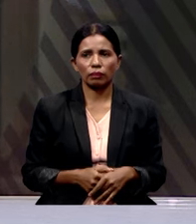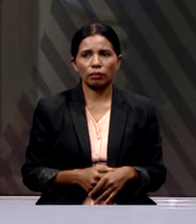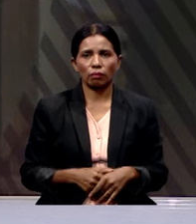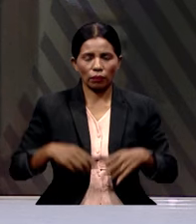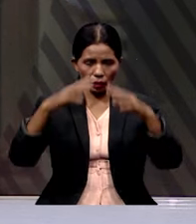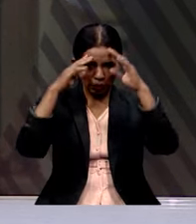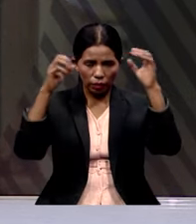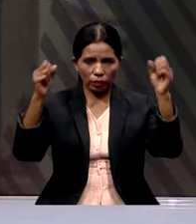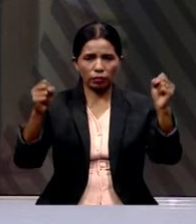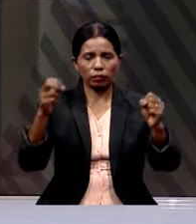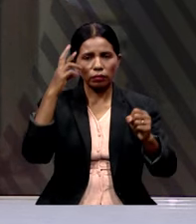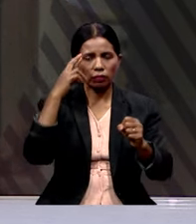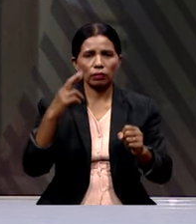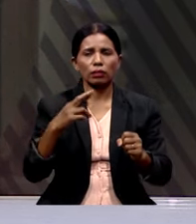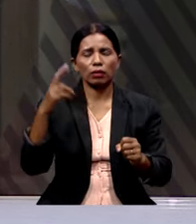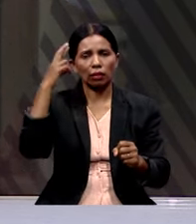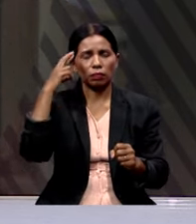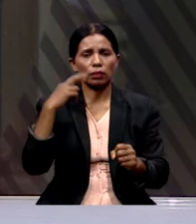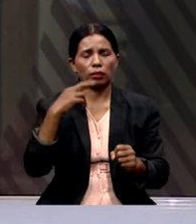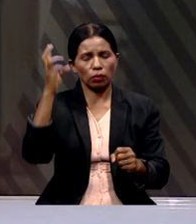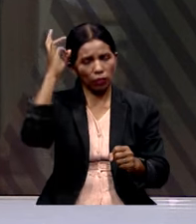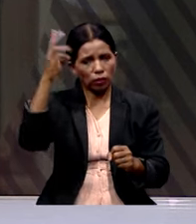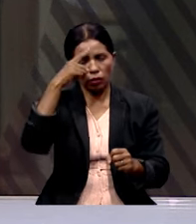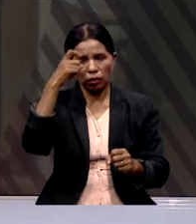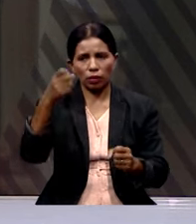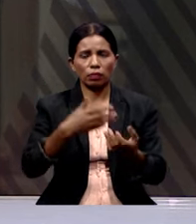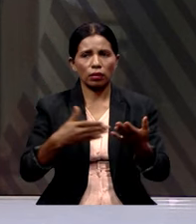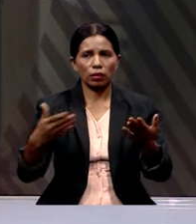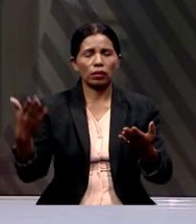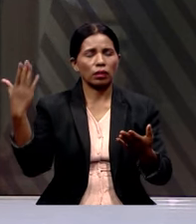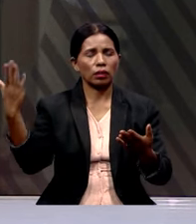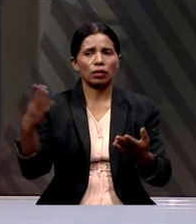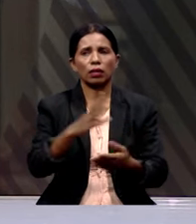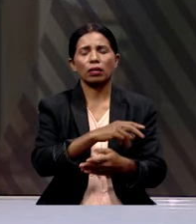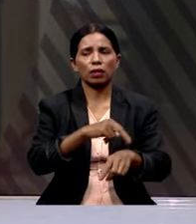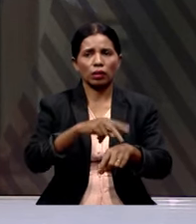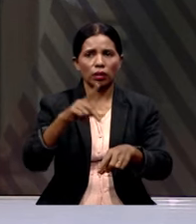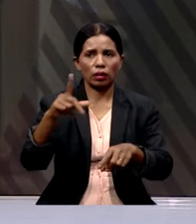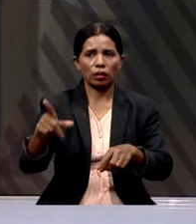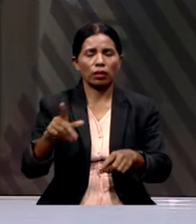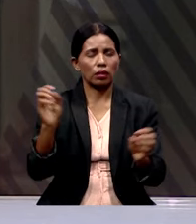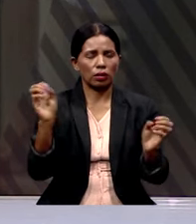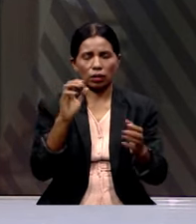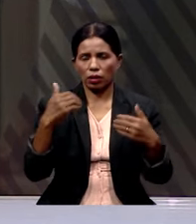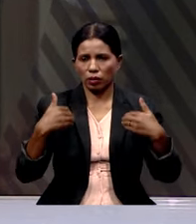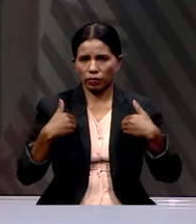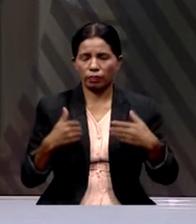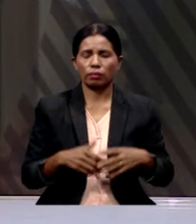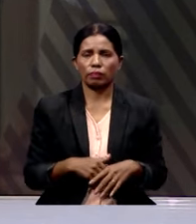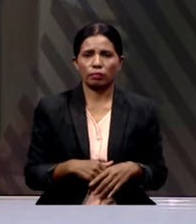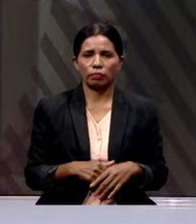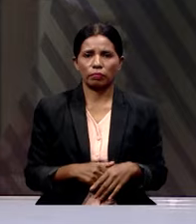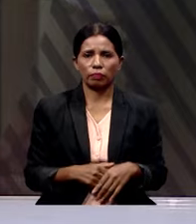Presidente da República preocupa tamba produto railaran e armazém Centro Logística Nacional menos.